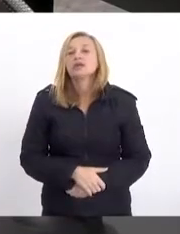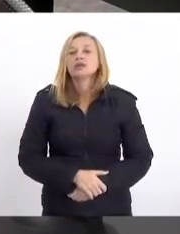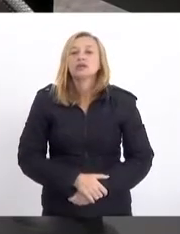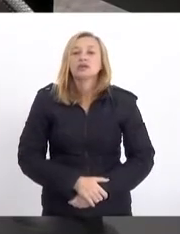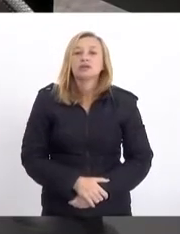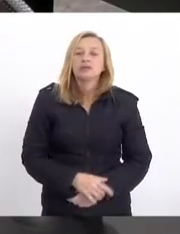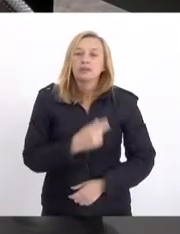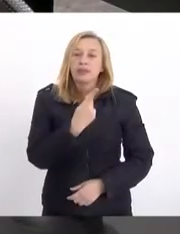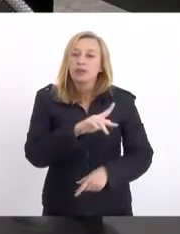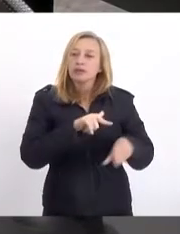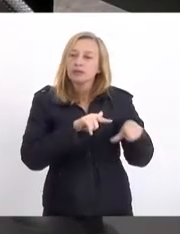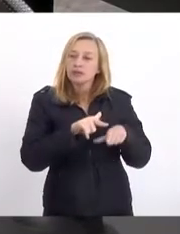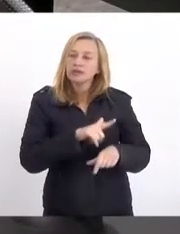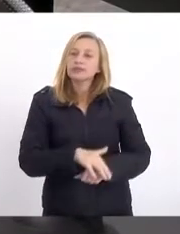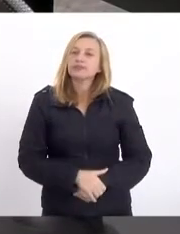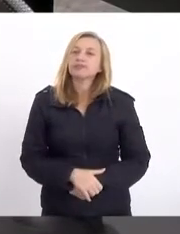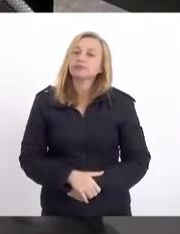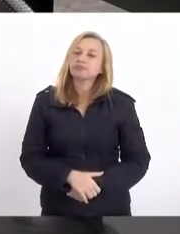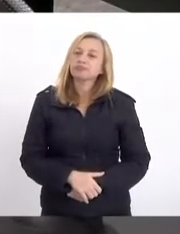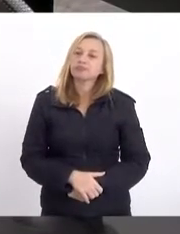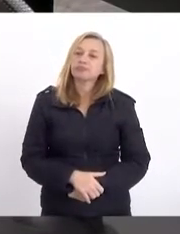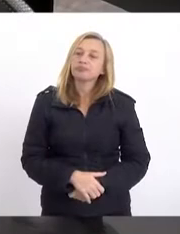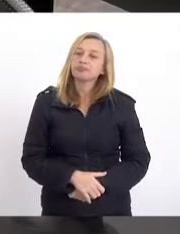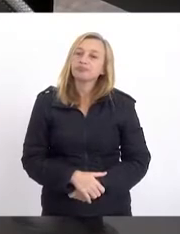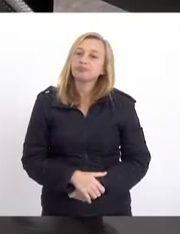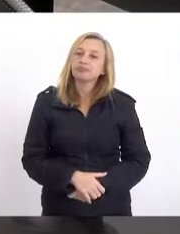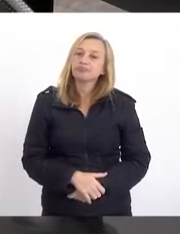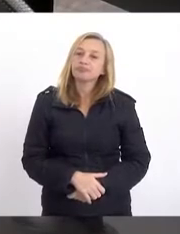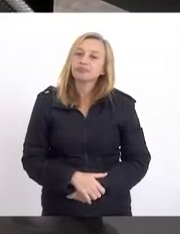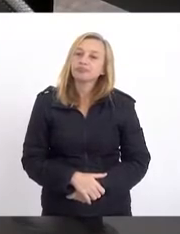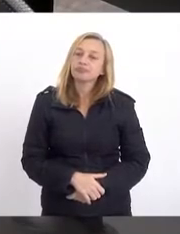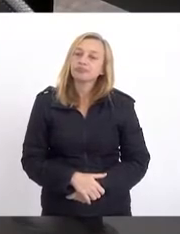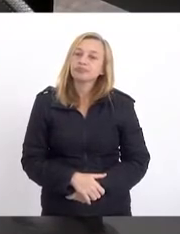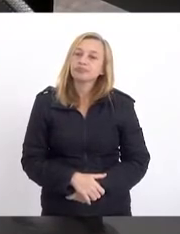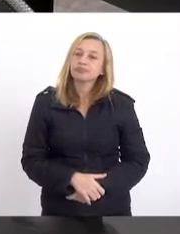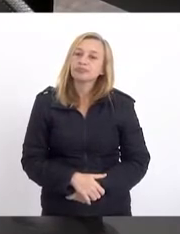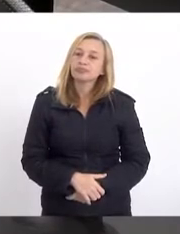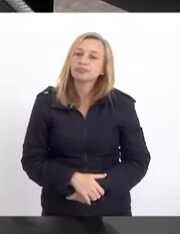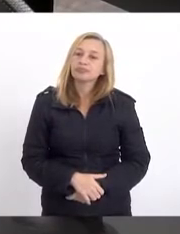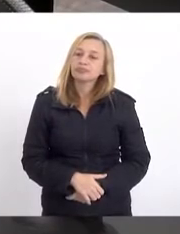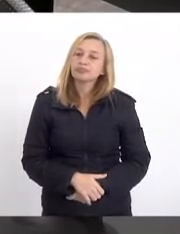Vossa Excelência, entendeu? Apresentado, não é?